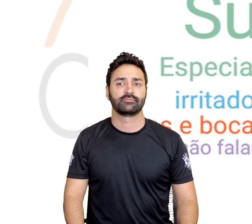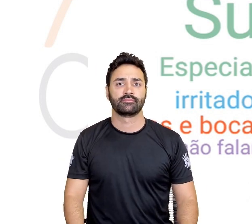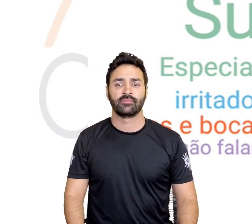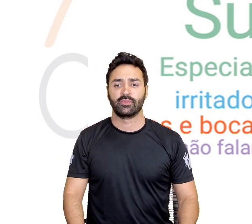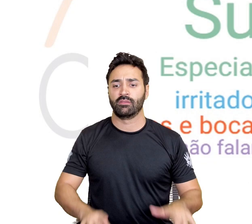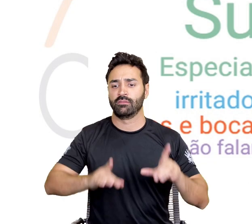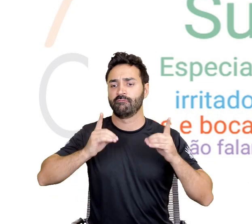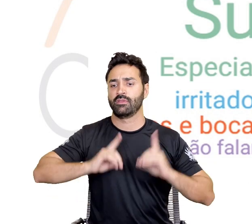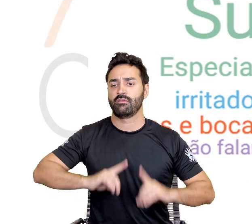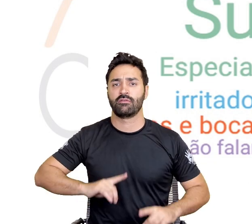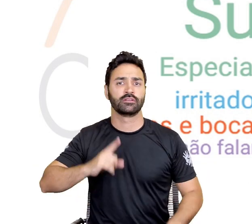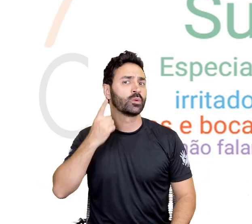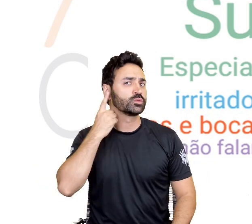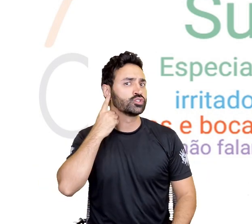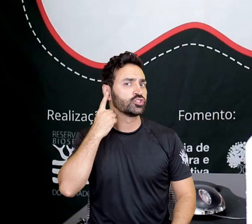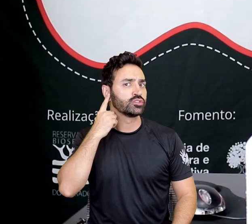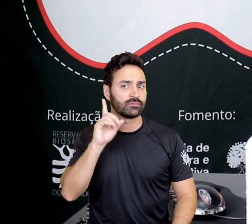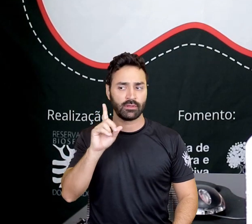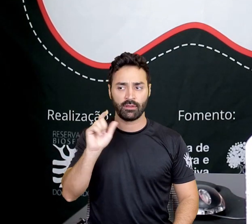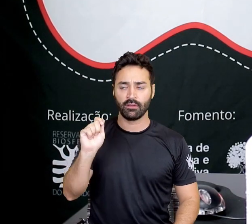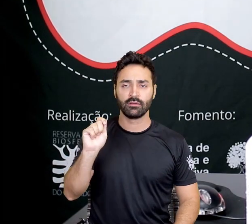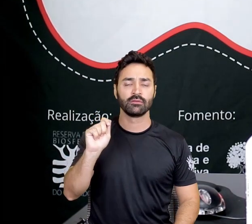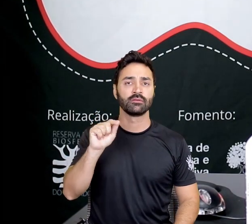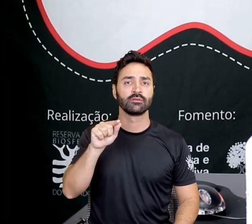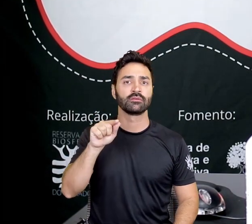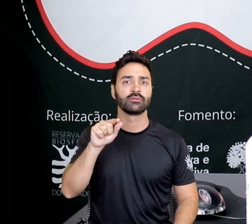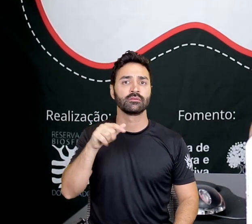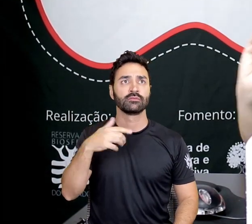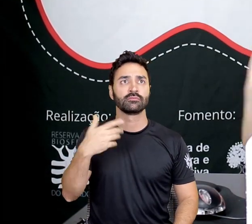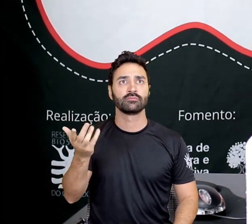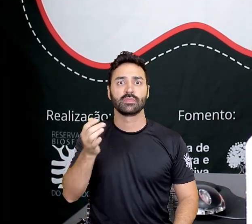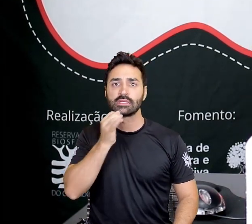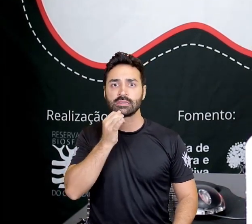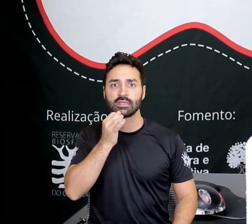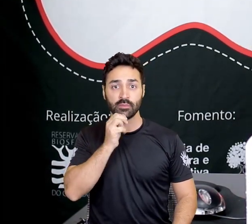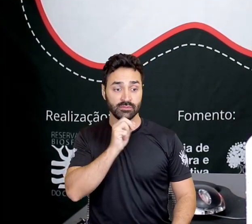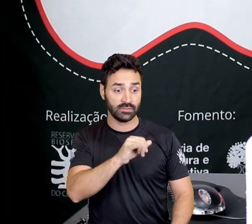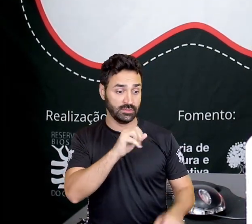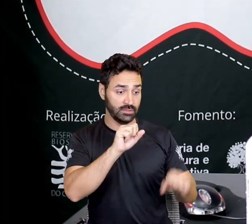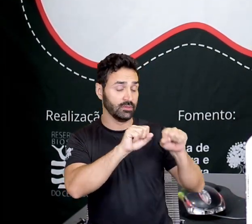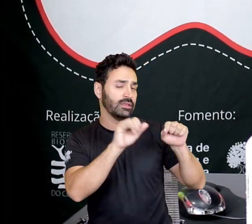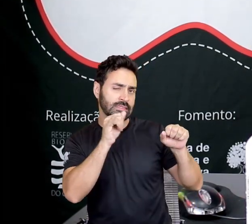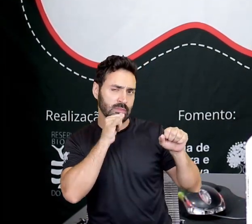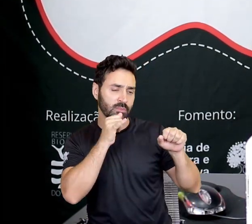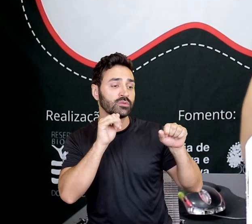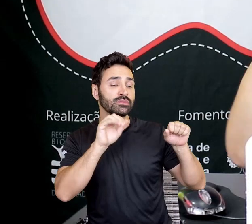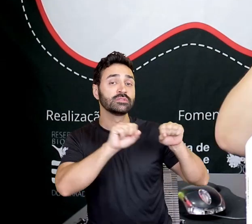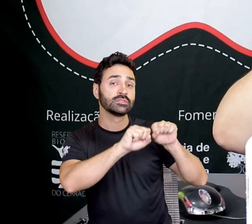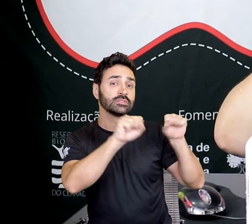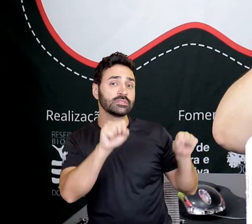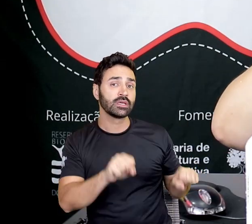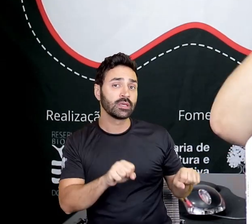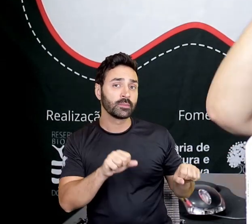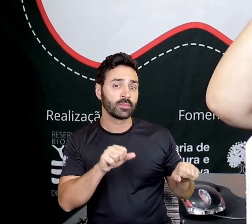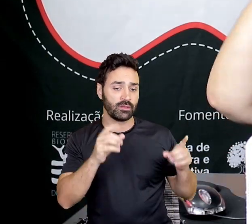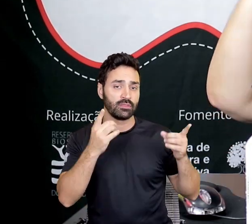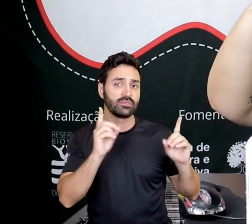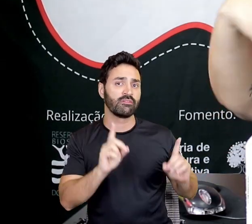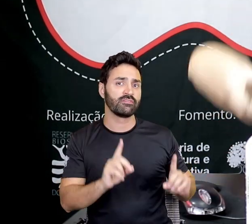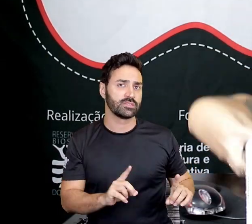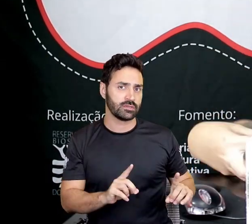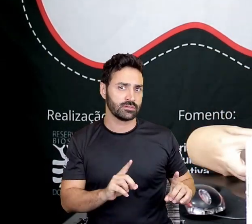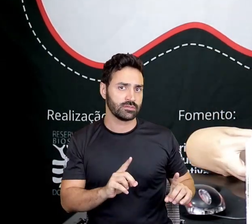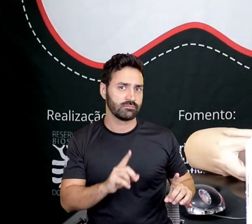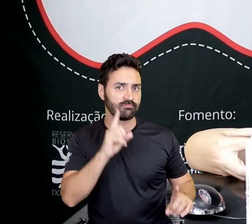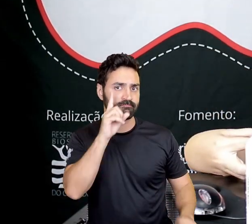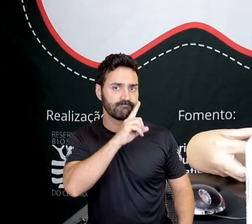deficiente auditivo, a gente vem na nossa mente, porque se eu falo que um sistema é deficiente, por exemplo, a imagem que eu tenho é a seguinte, o sistema